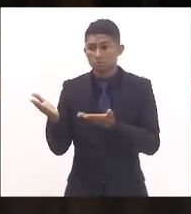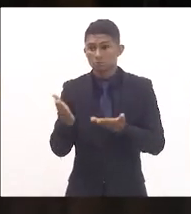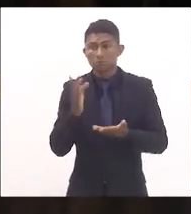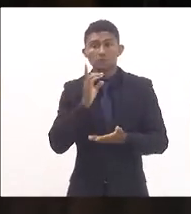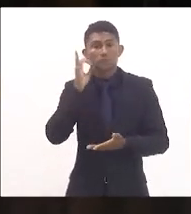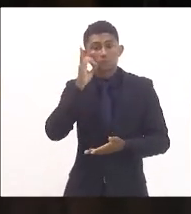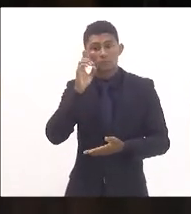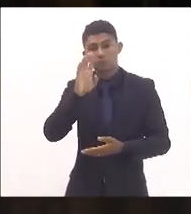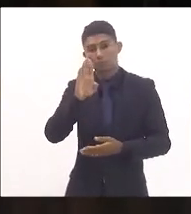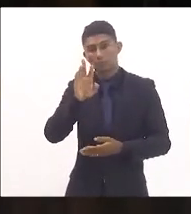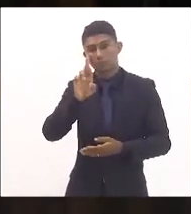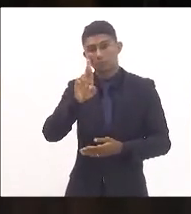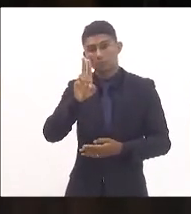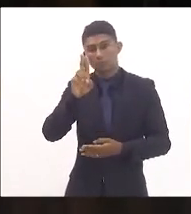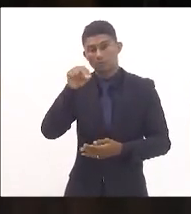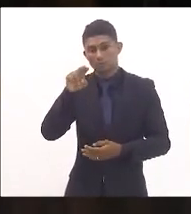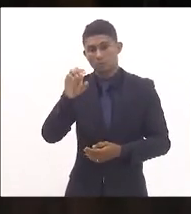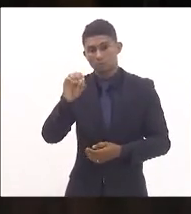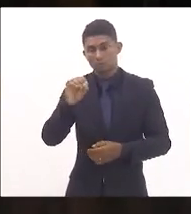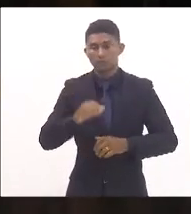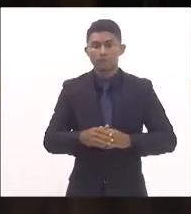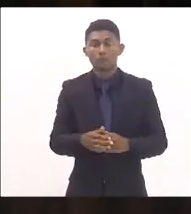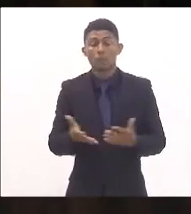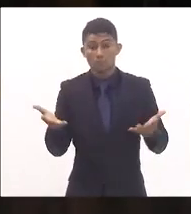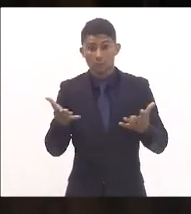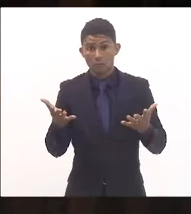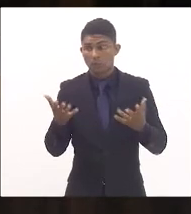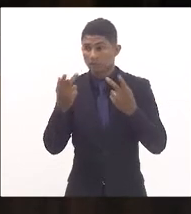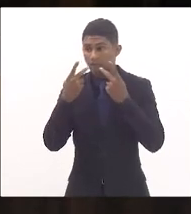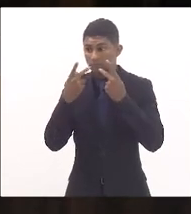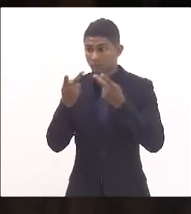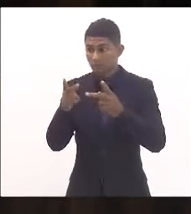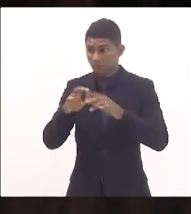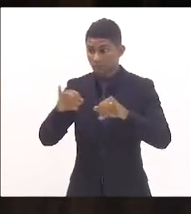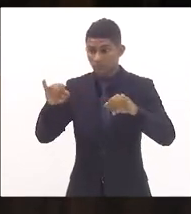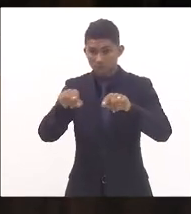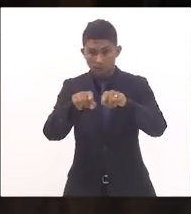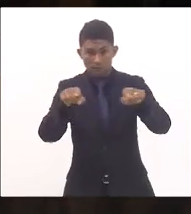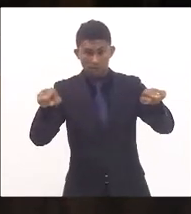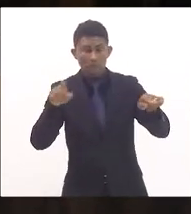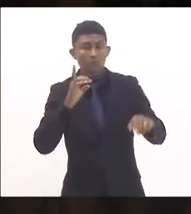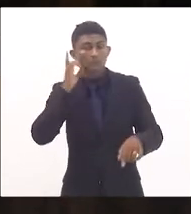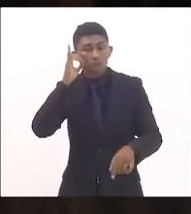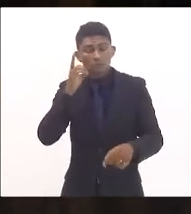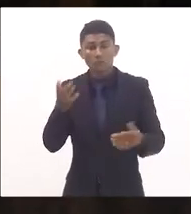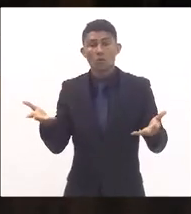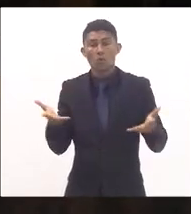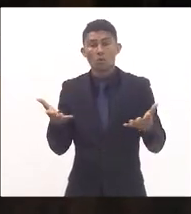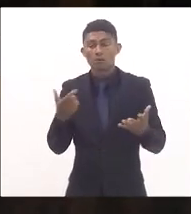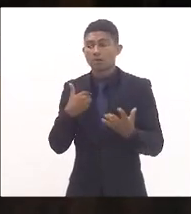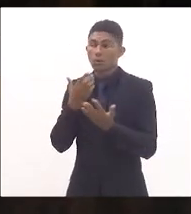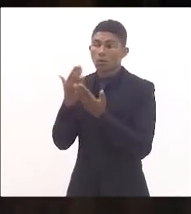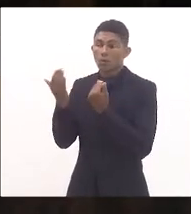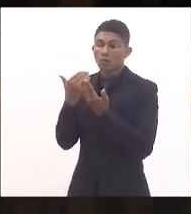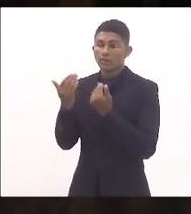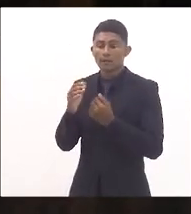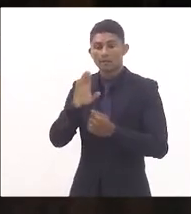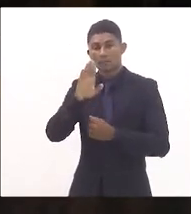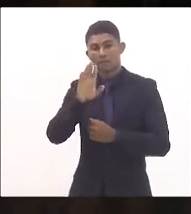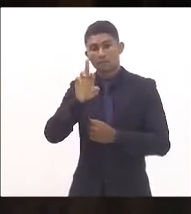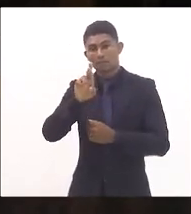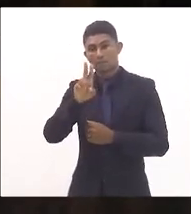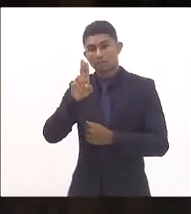hoje chamar a atenção às deputadas e deputados presentes. Eu hoje conversei com o Bruno Dauari. Ele está